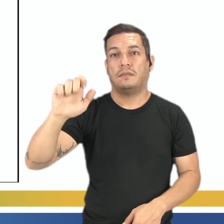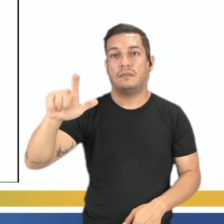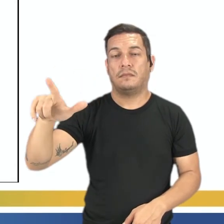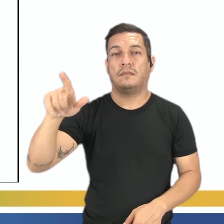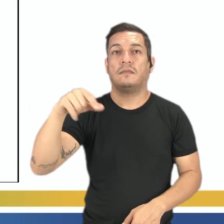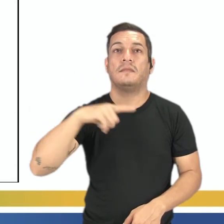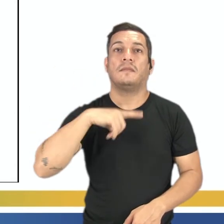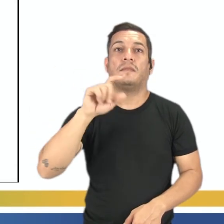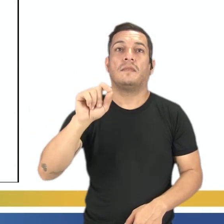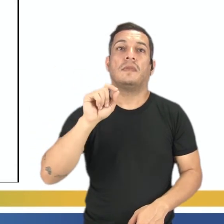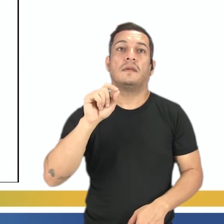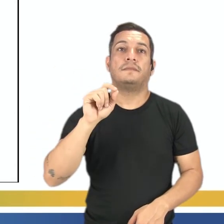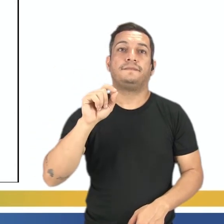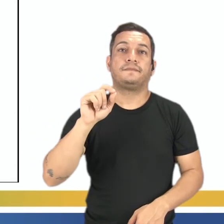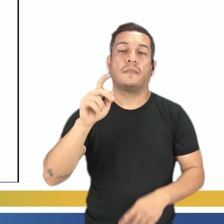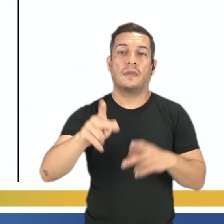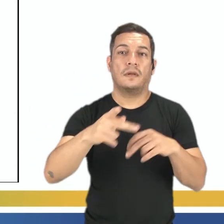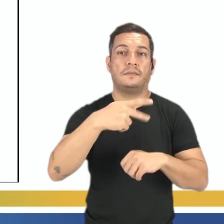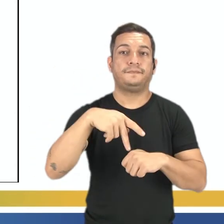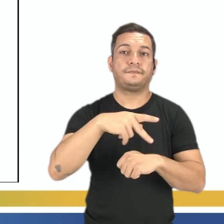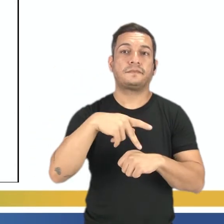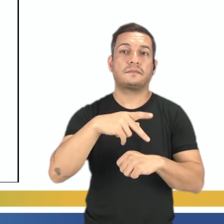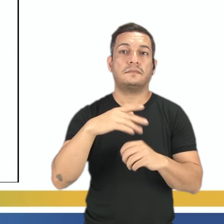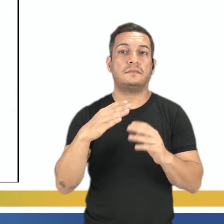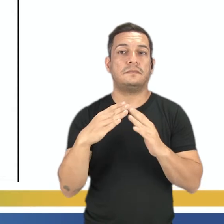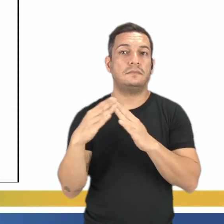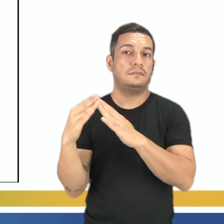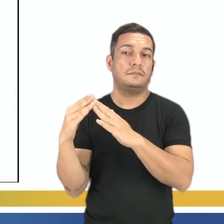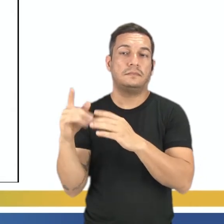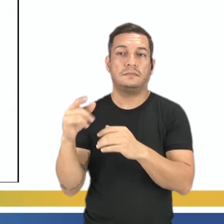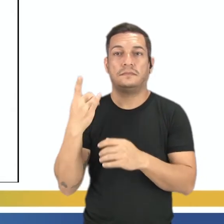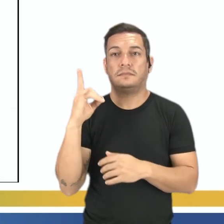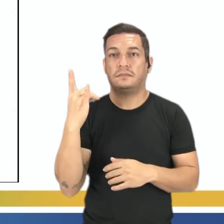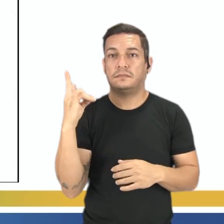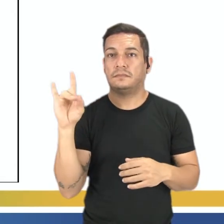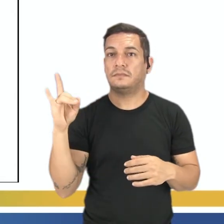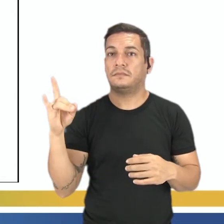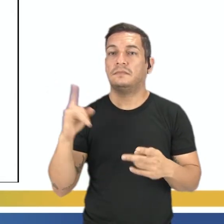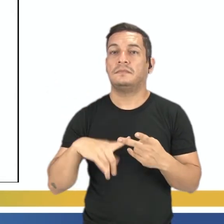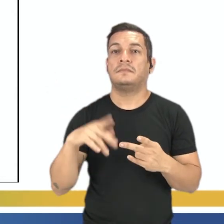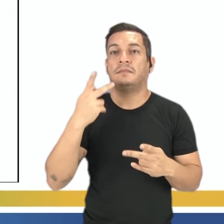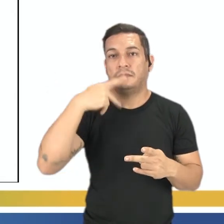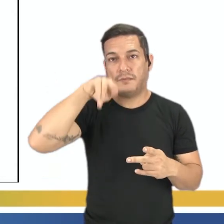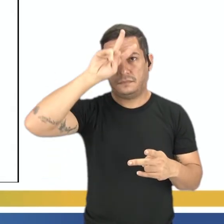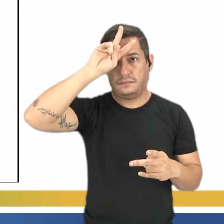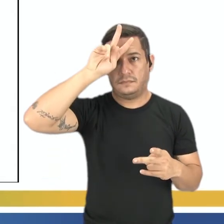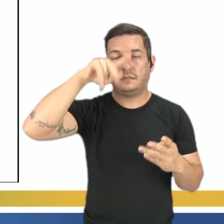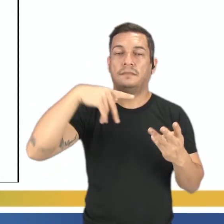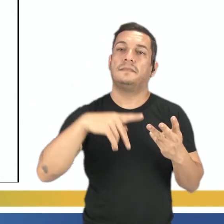ela abrange os países vizinhos, né, como Bolívia, Peru, né,